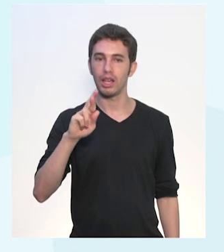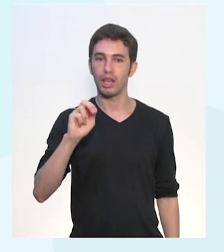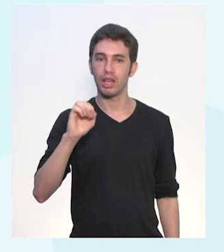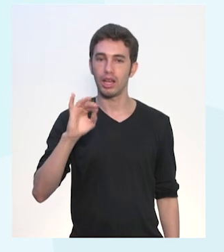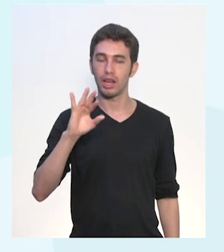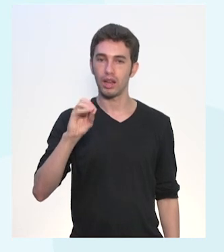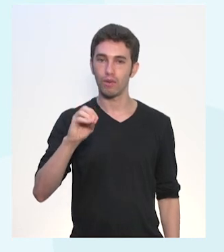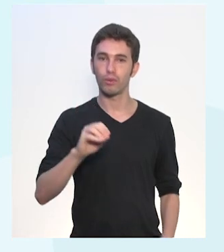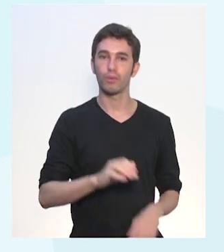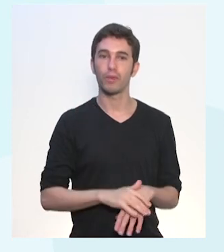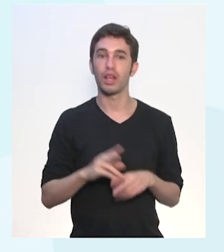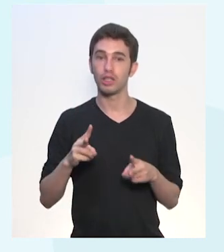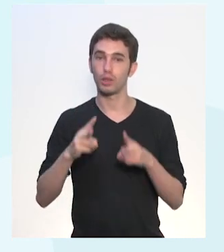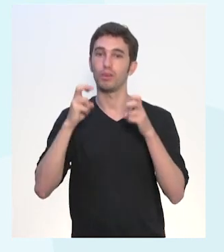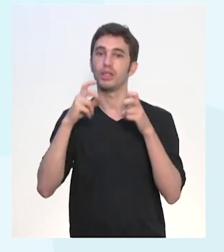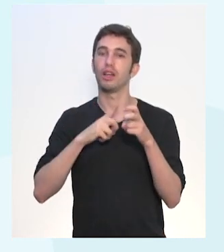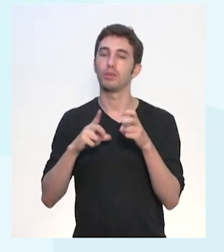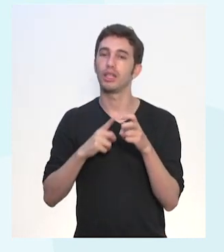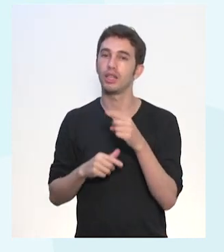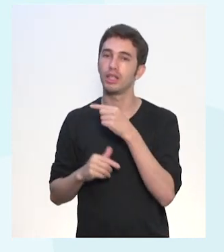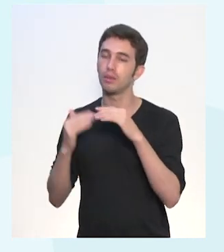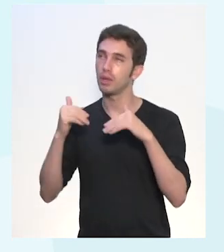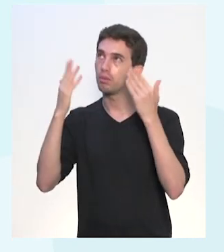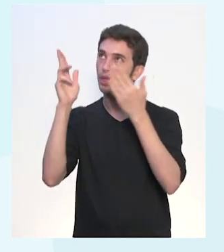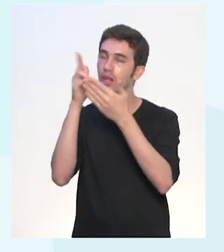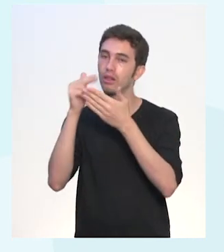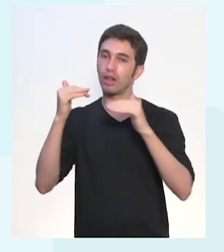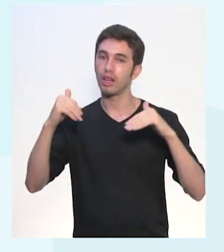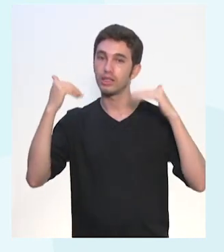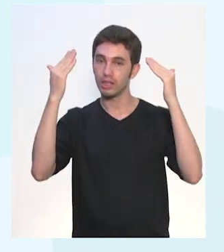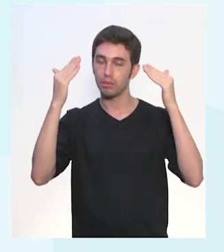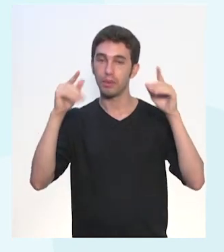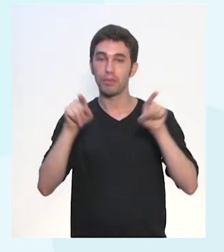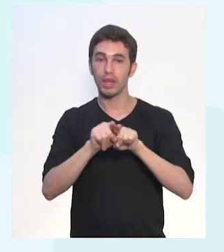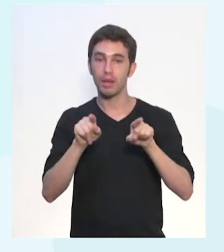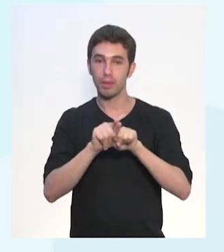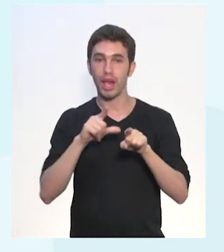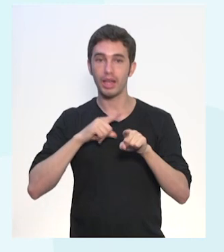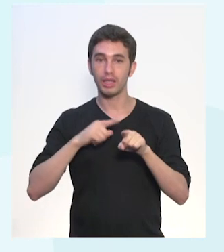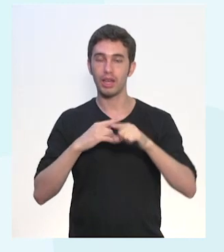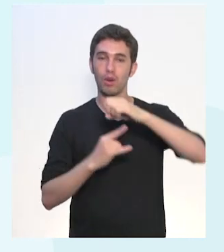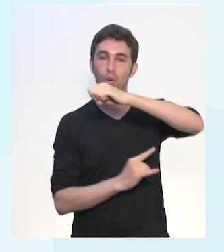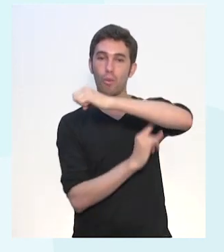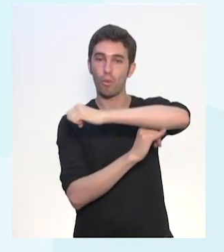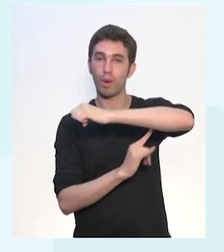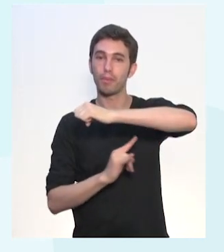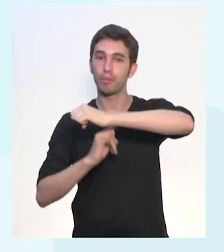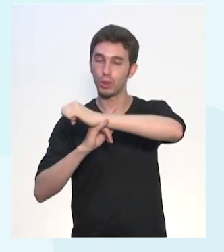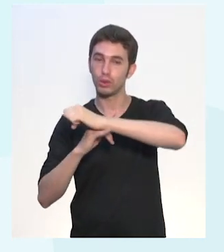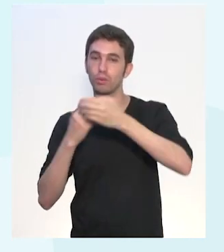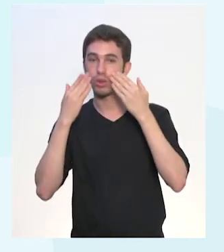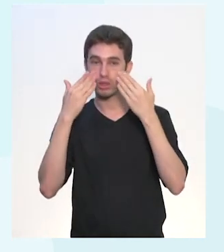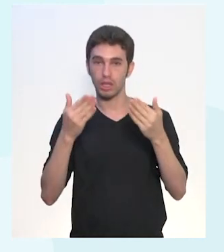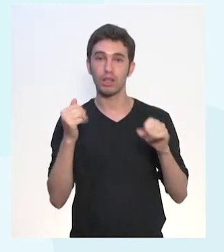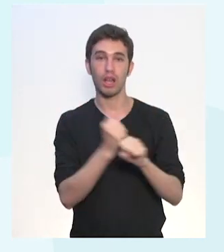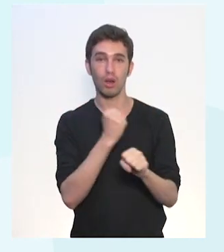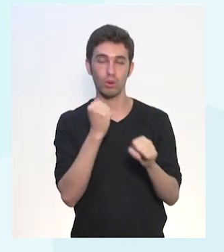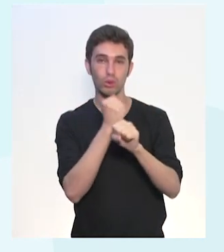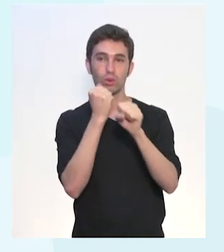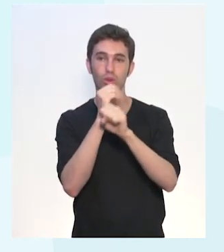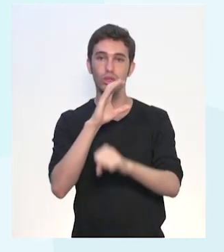parte superior da tela. A gente tem um pouco abaixo dessas linhas aí uma ponte, né, o que demonstra aí a construção